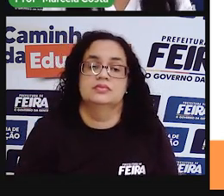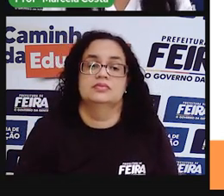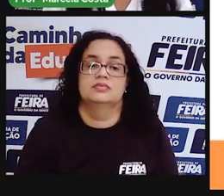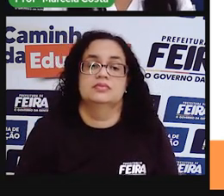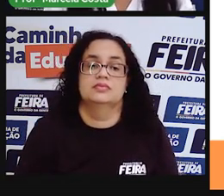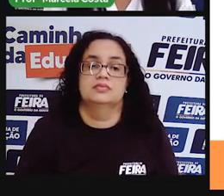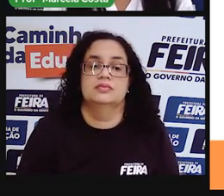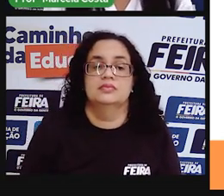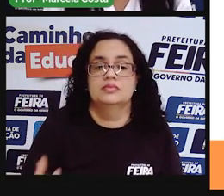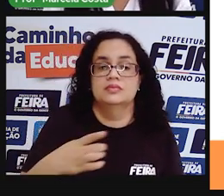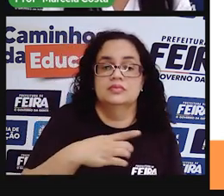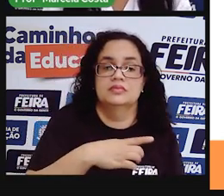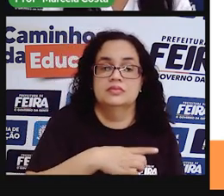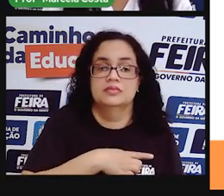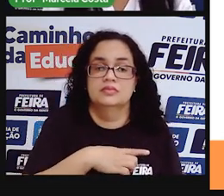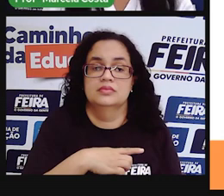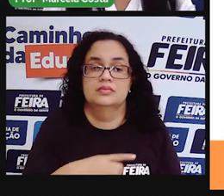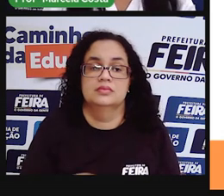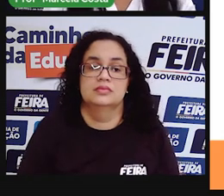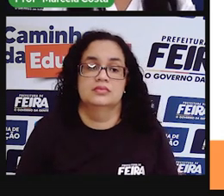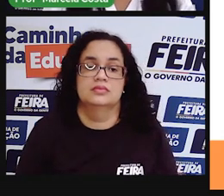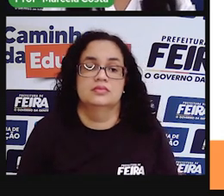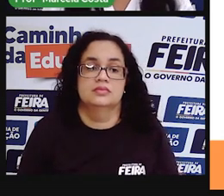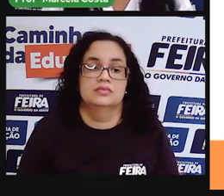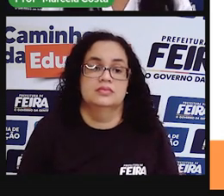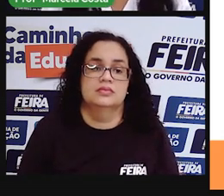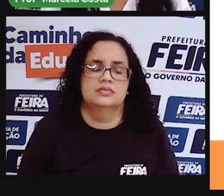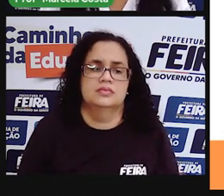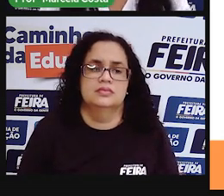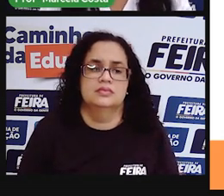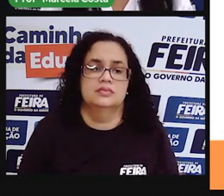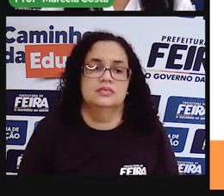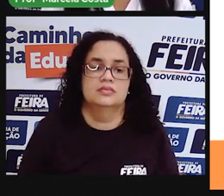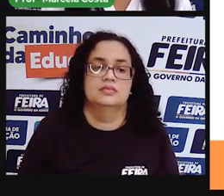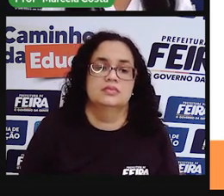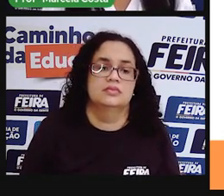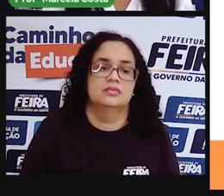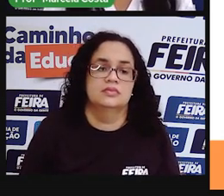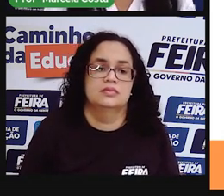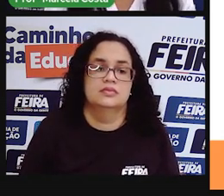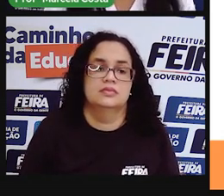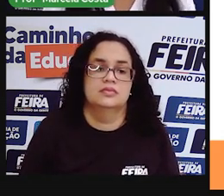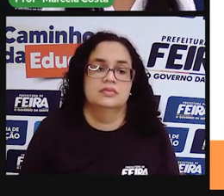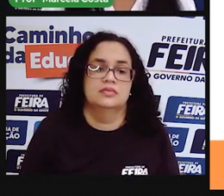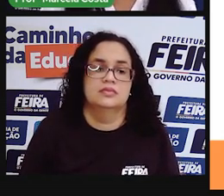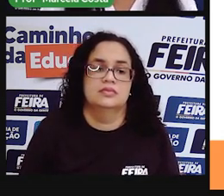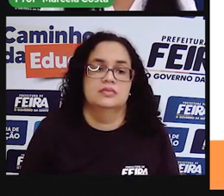datas referentes aquele mês, os dados que compõem cada dia da semana.